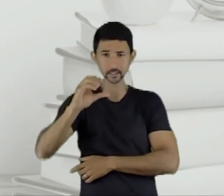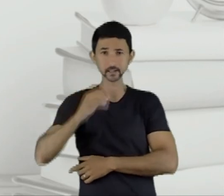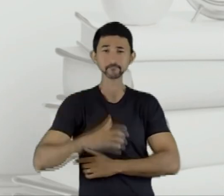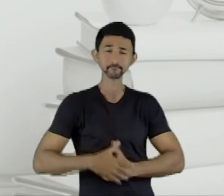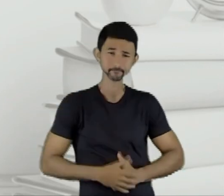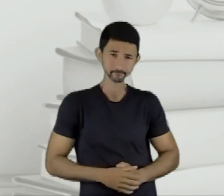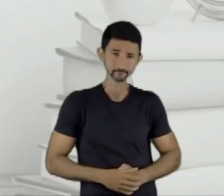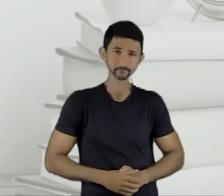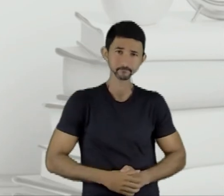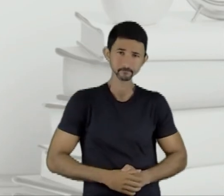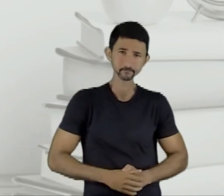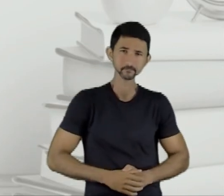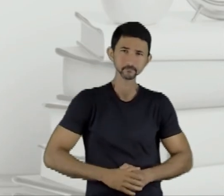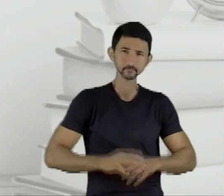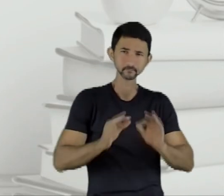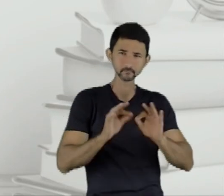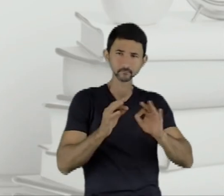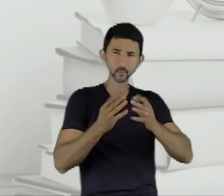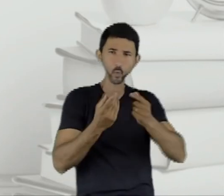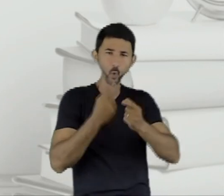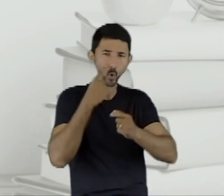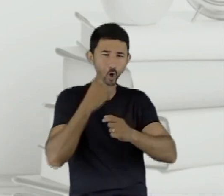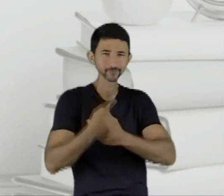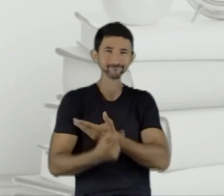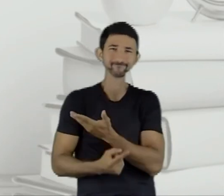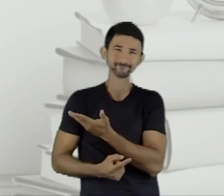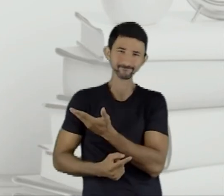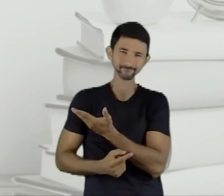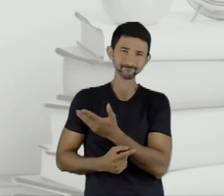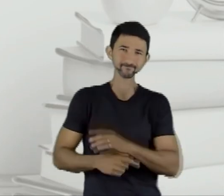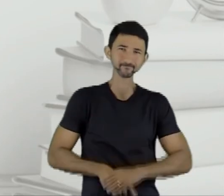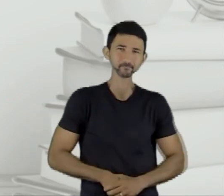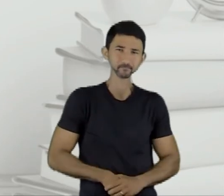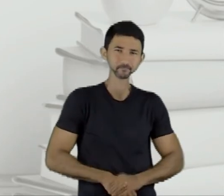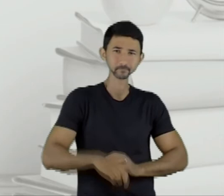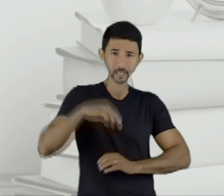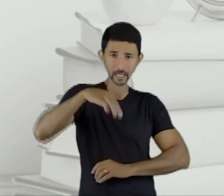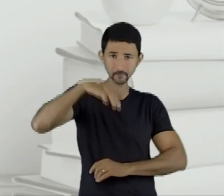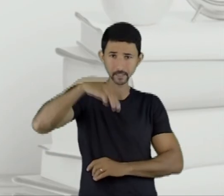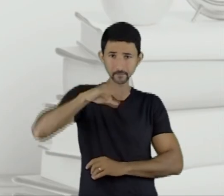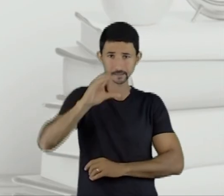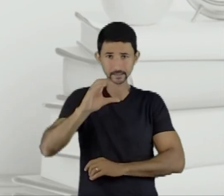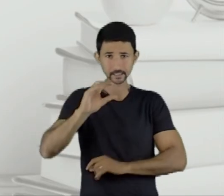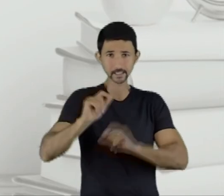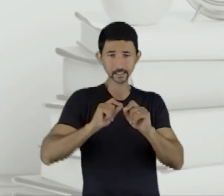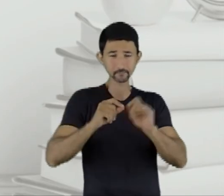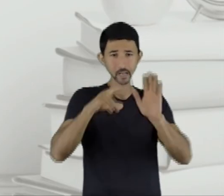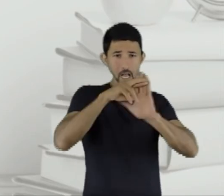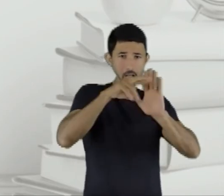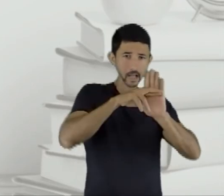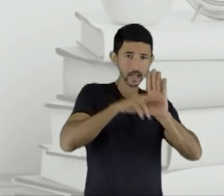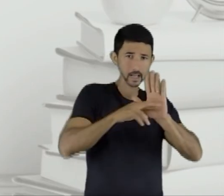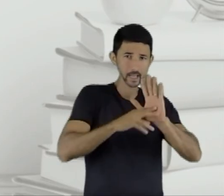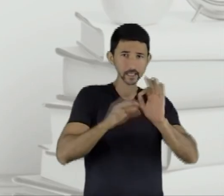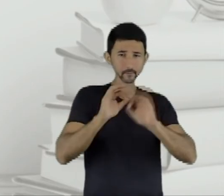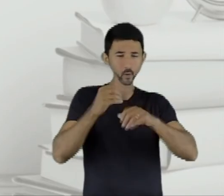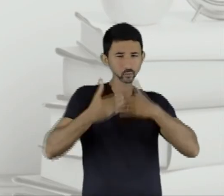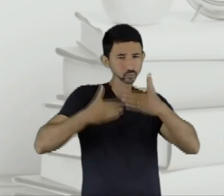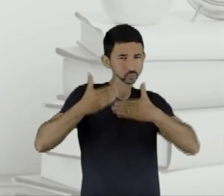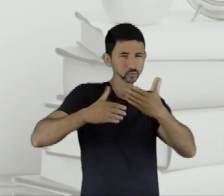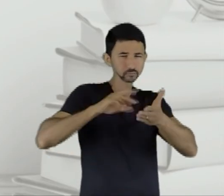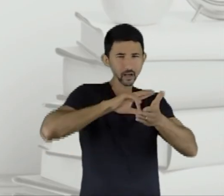Exatamente. O mínimo múltiplo comum, ele é uma das regras, certo?